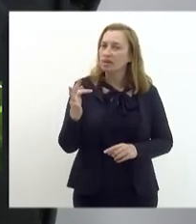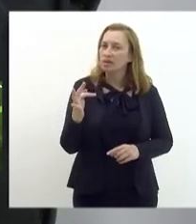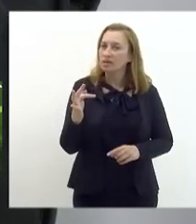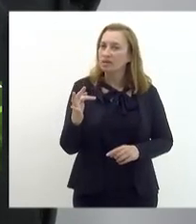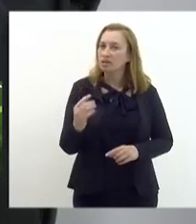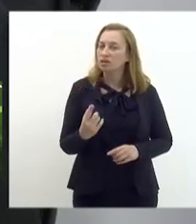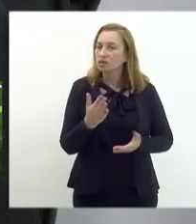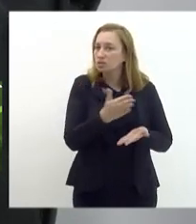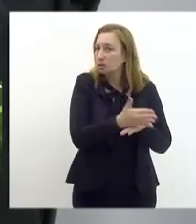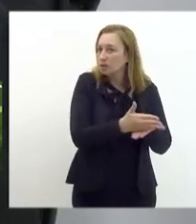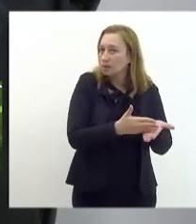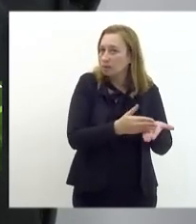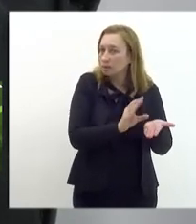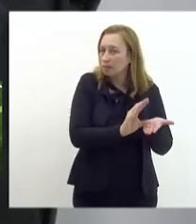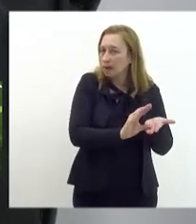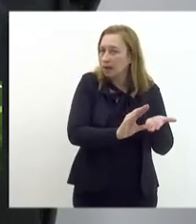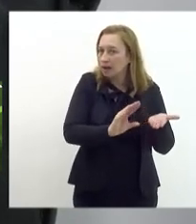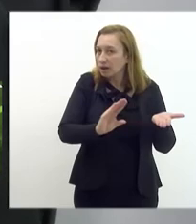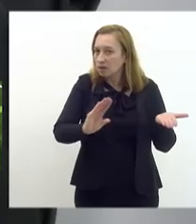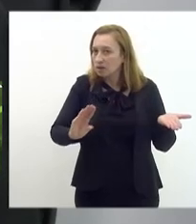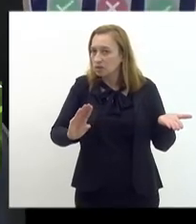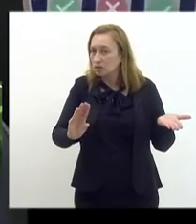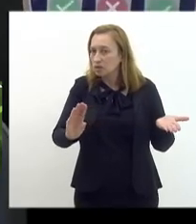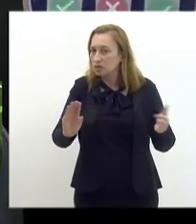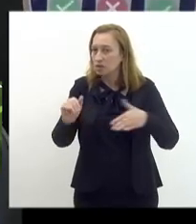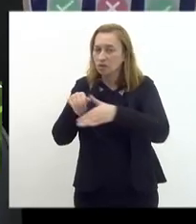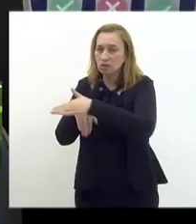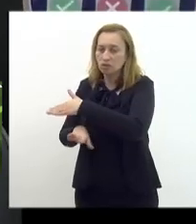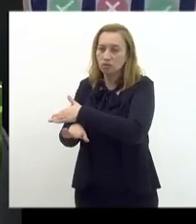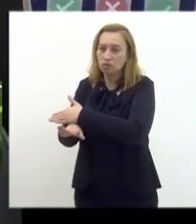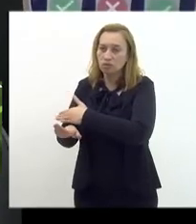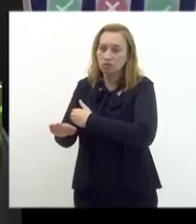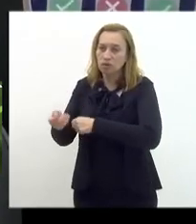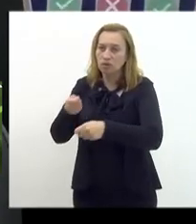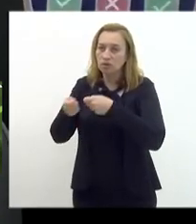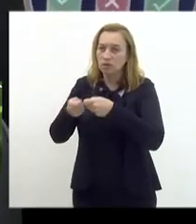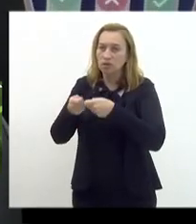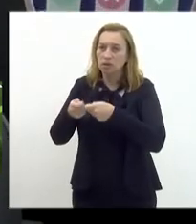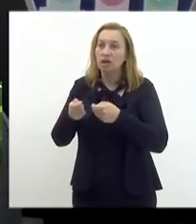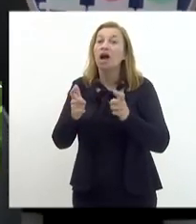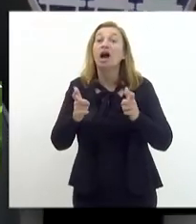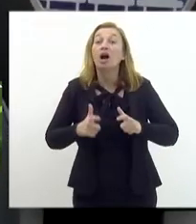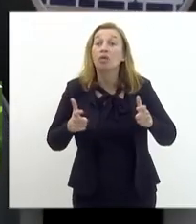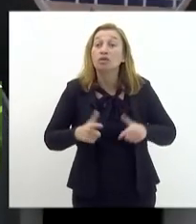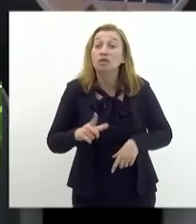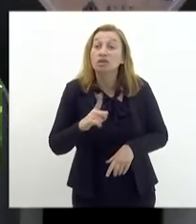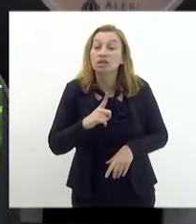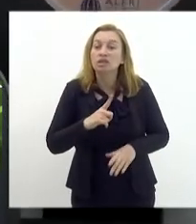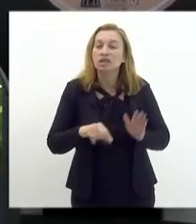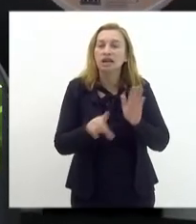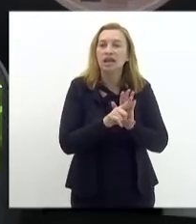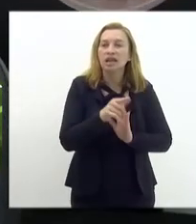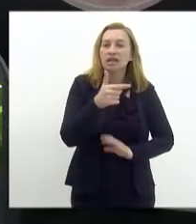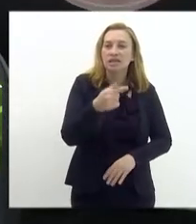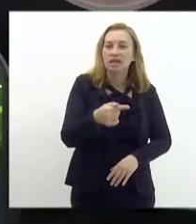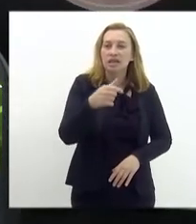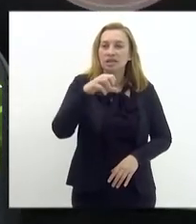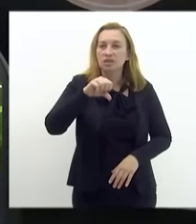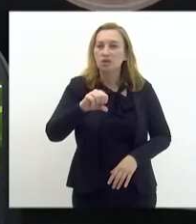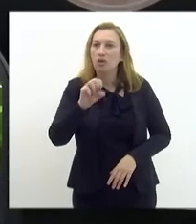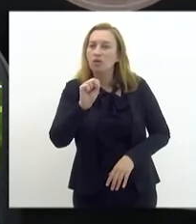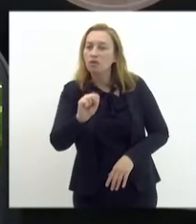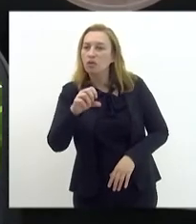uma parte do recurso ir para o fundo da controladoria. Onde é que está essa previsão, doutor? Na lei 7989.